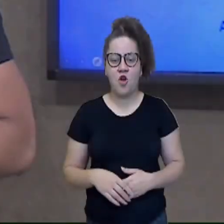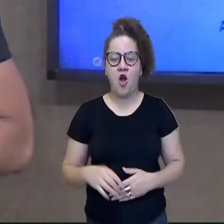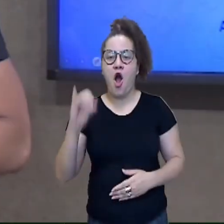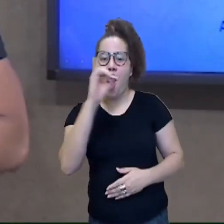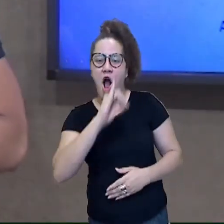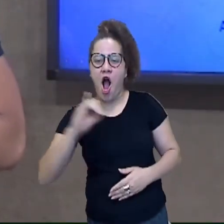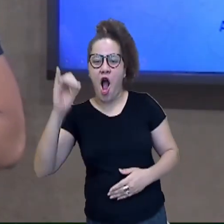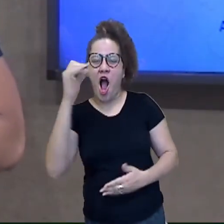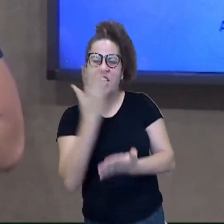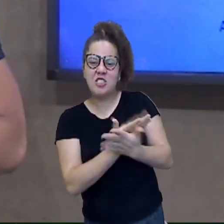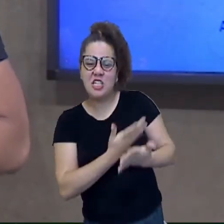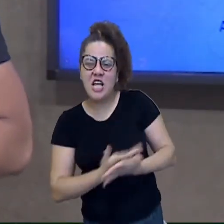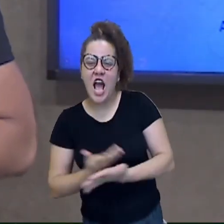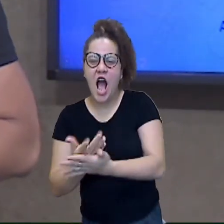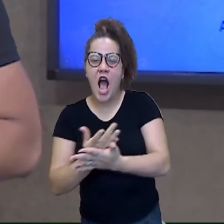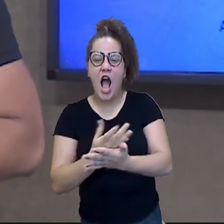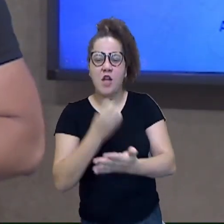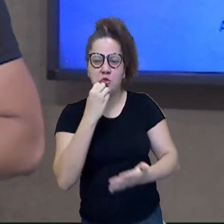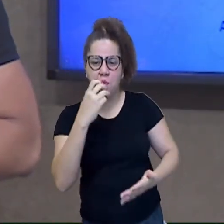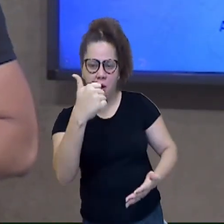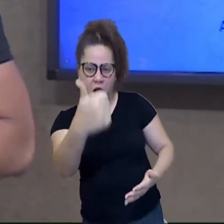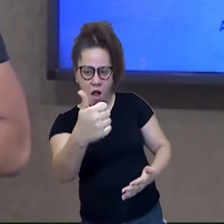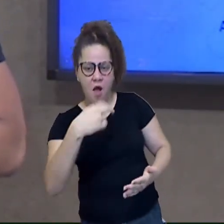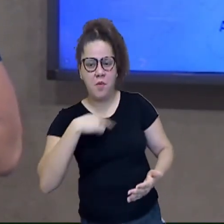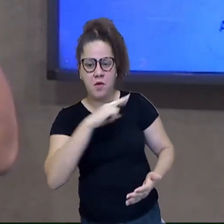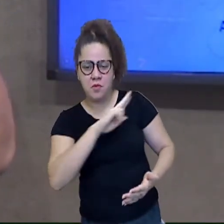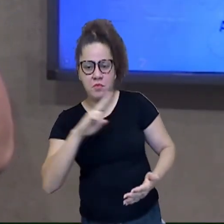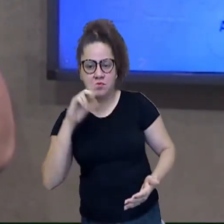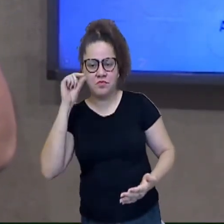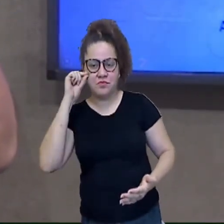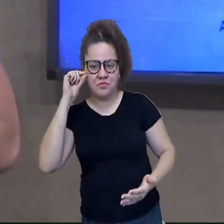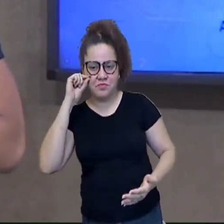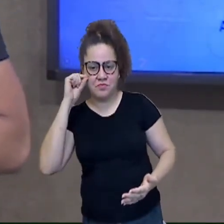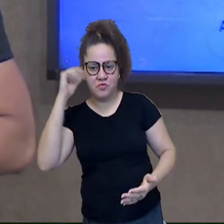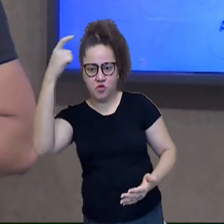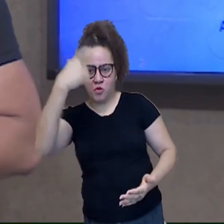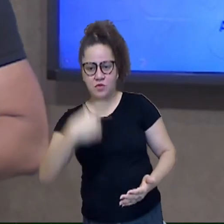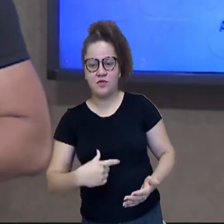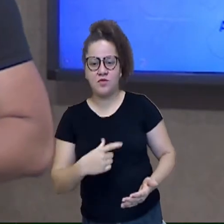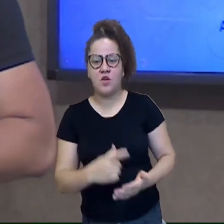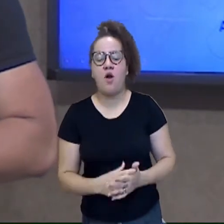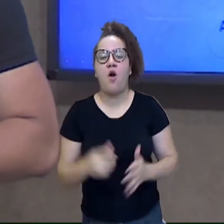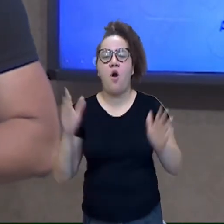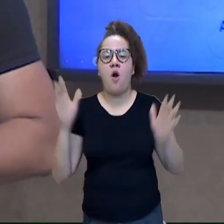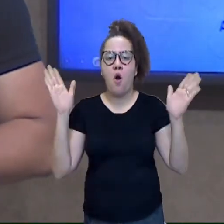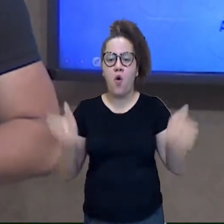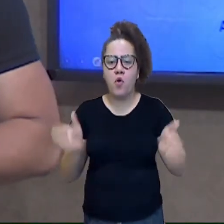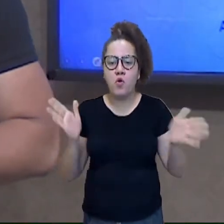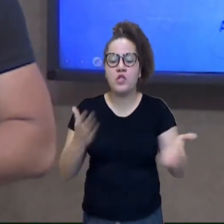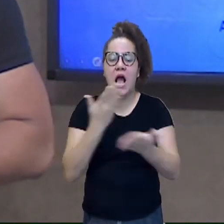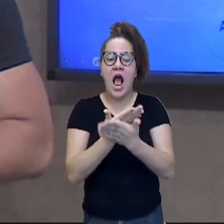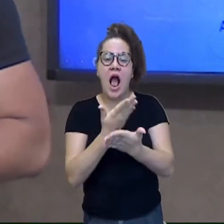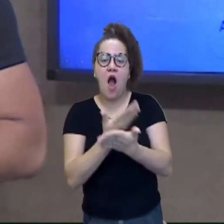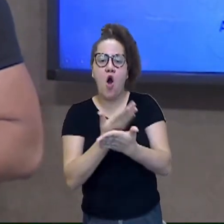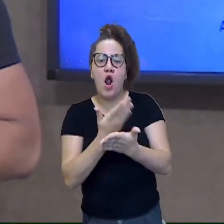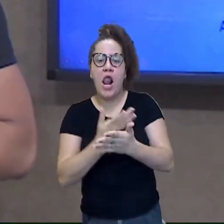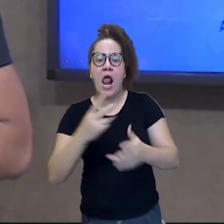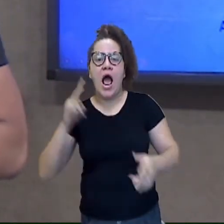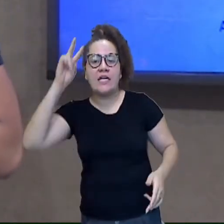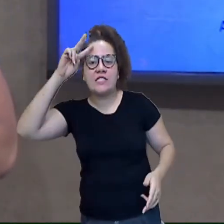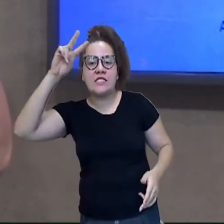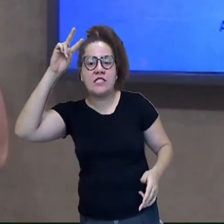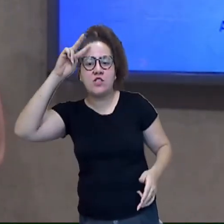Olá, estudantes! Tudo bem com vocês? Eu sou o professor Renan e na aula de hoje do componente curricular de História,